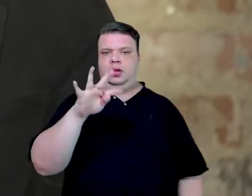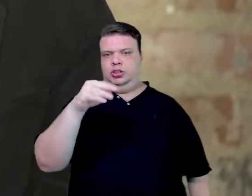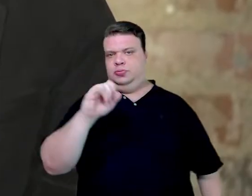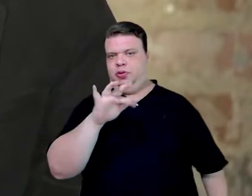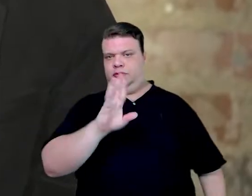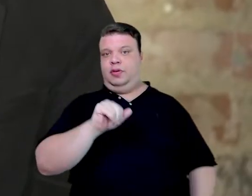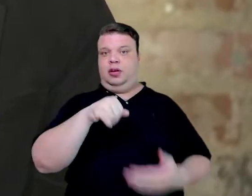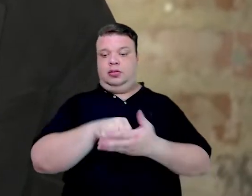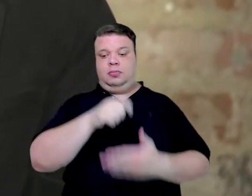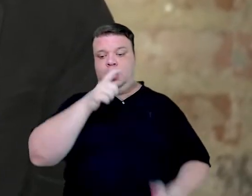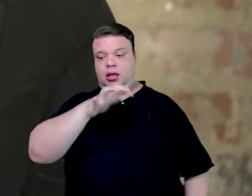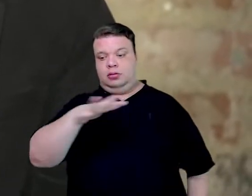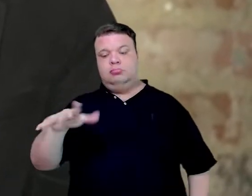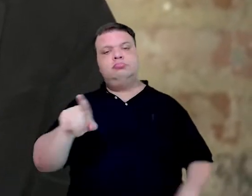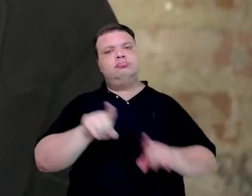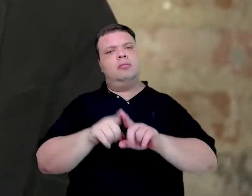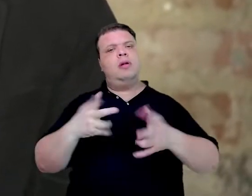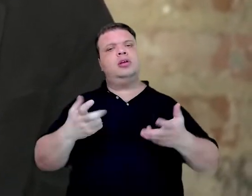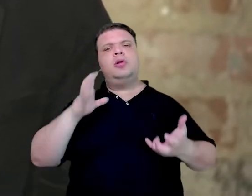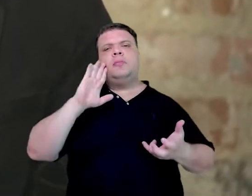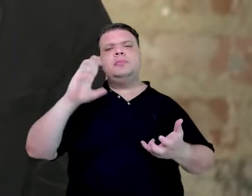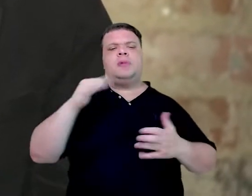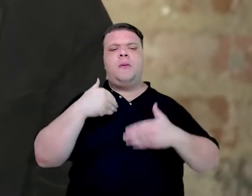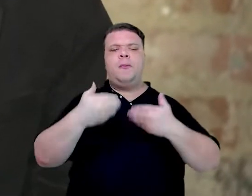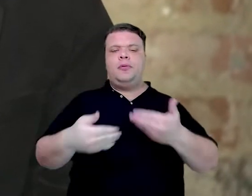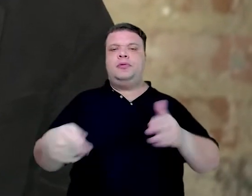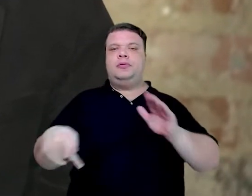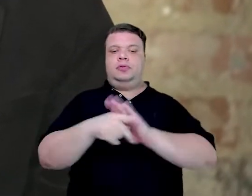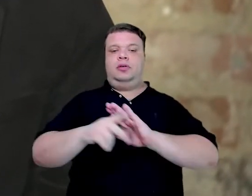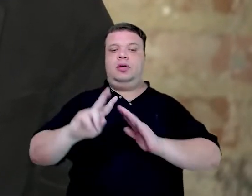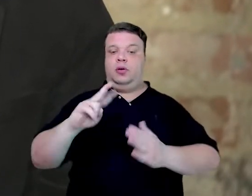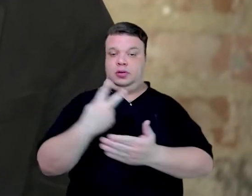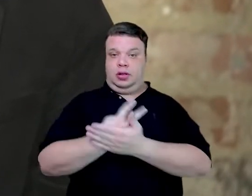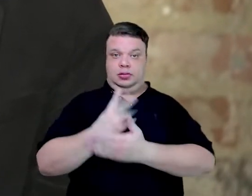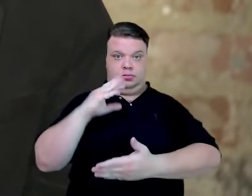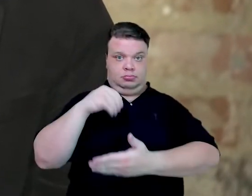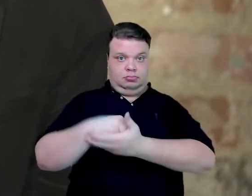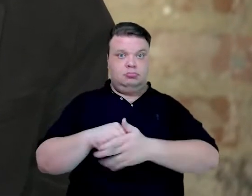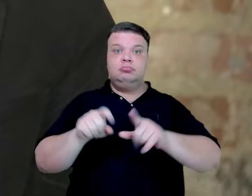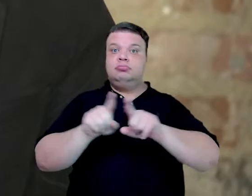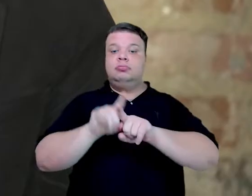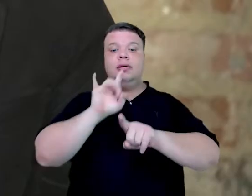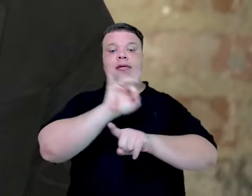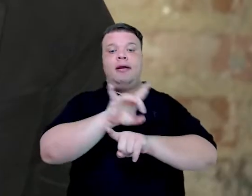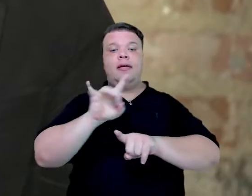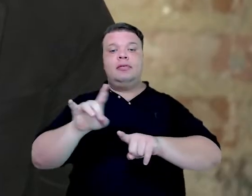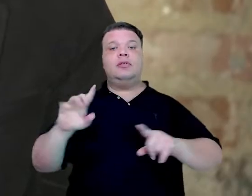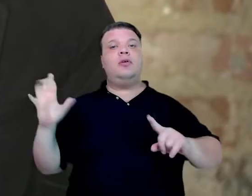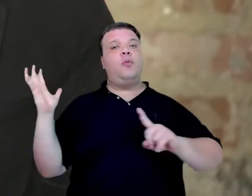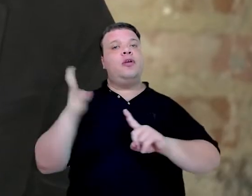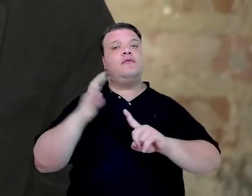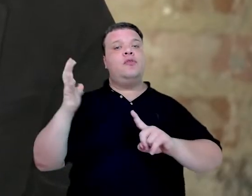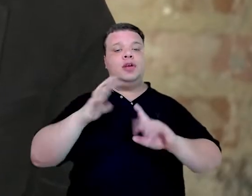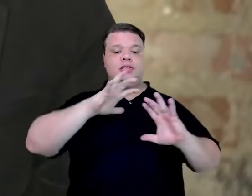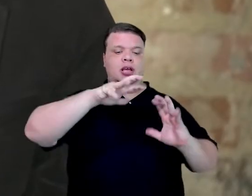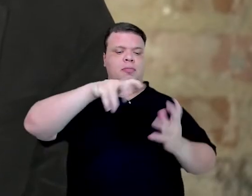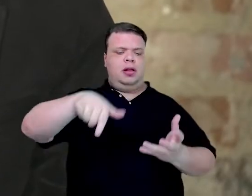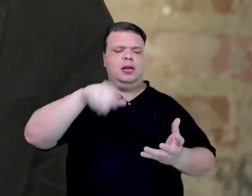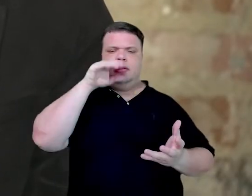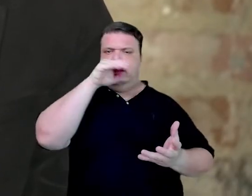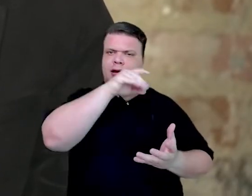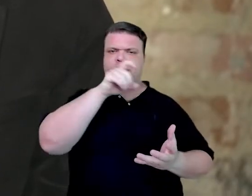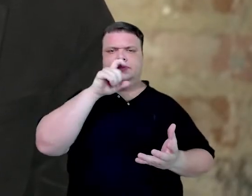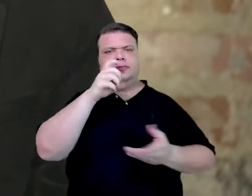entre a atmosfera e o oceano e também explorar os principais processos envolvidos e como esses processos influenciam no clima do